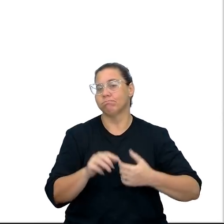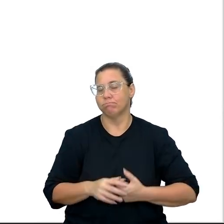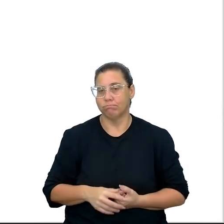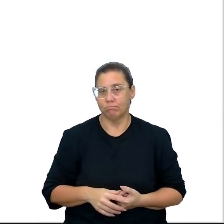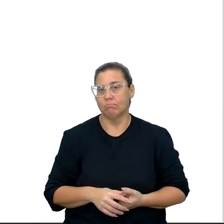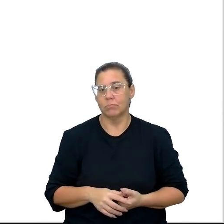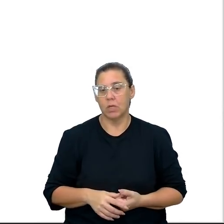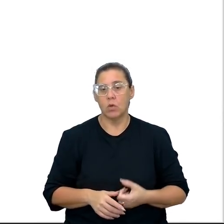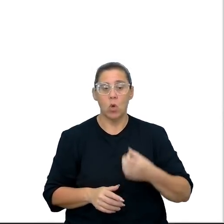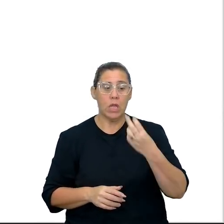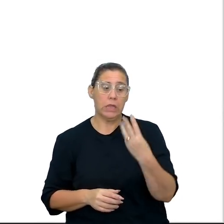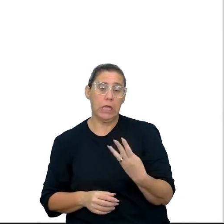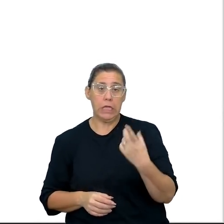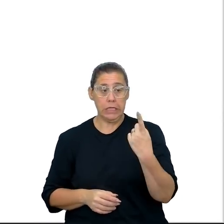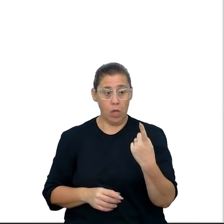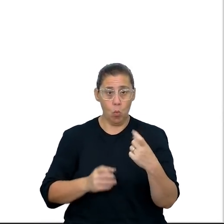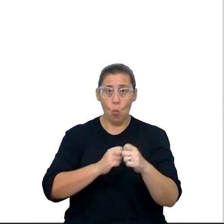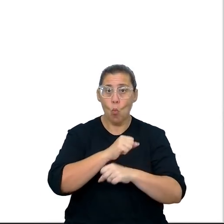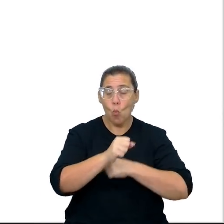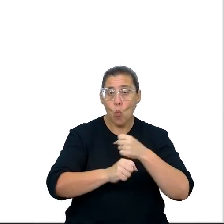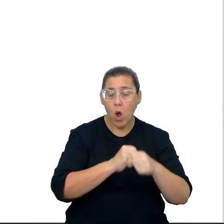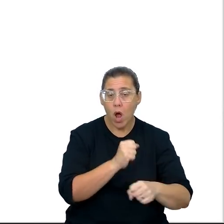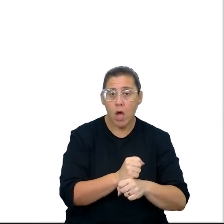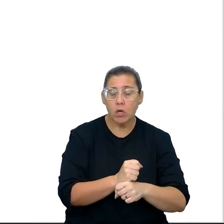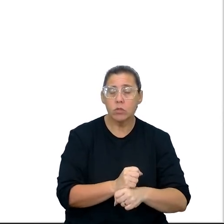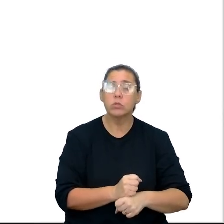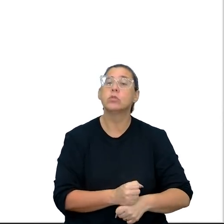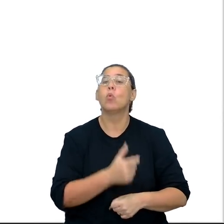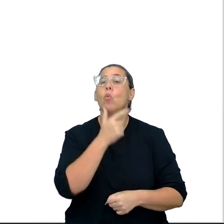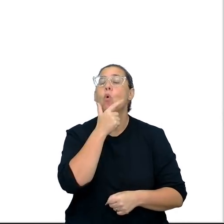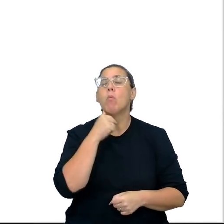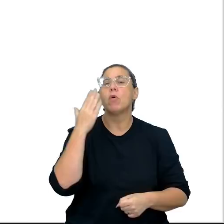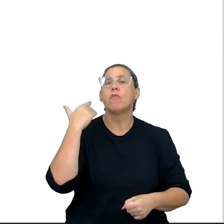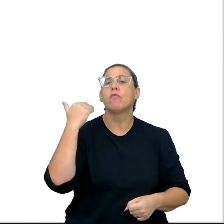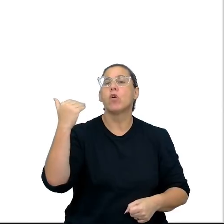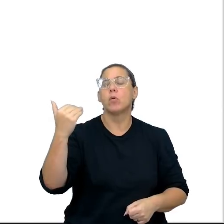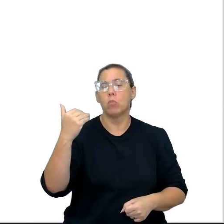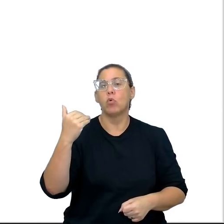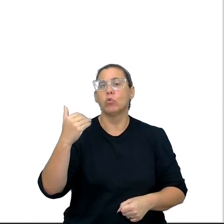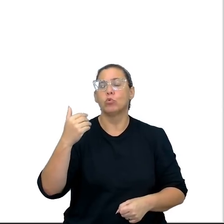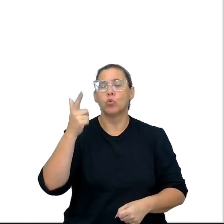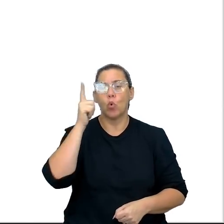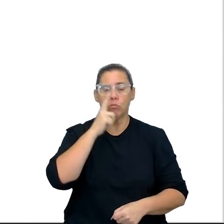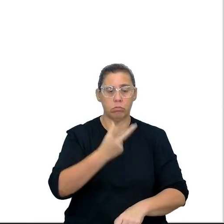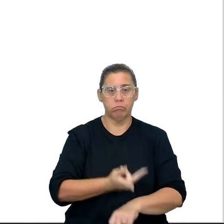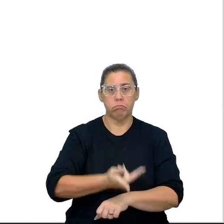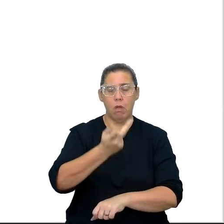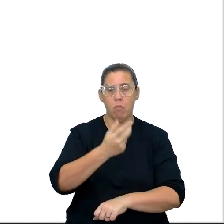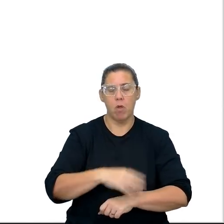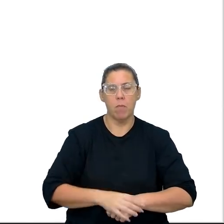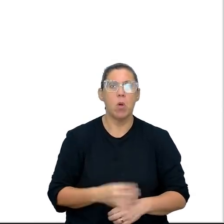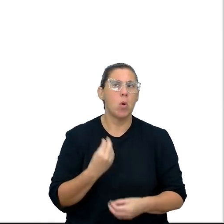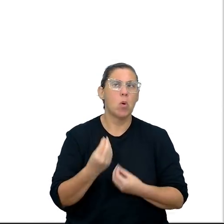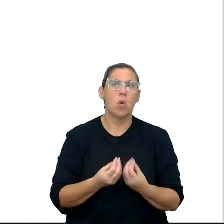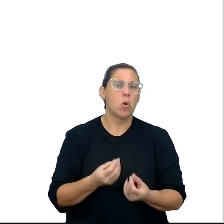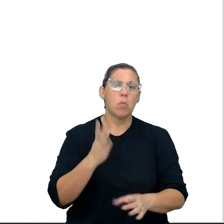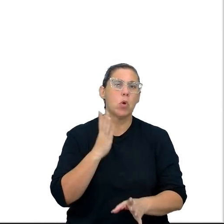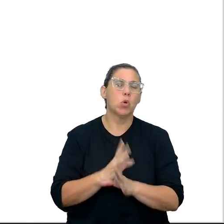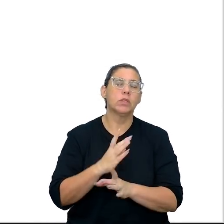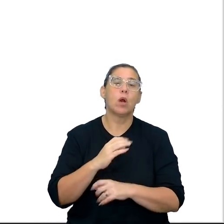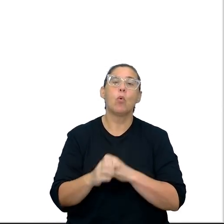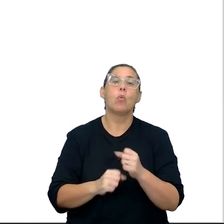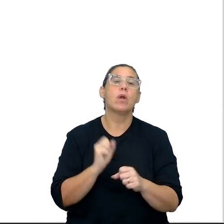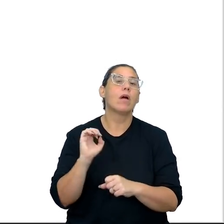dissesse que faz 31 anos que o Mike Powell tornou-se recordista mundial, então, como que eu poderia descobrir o ano que